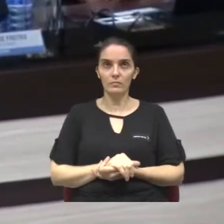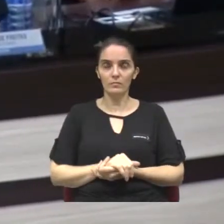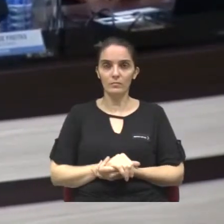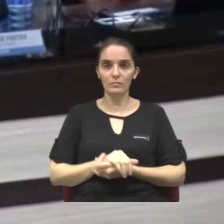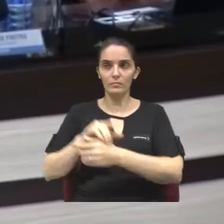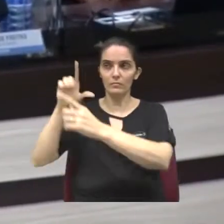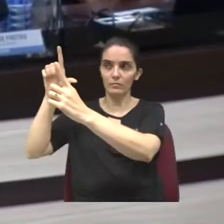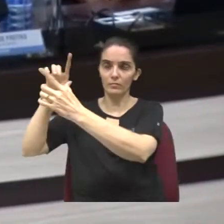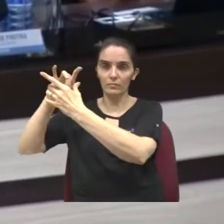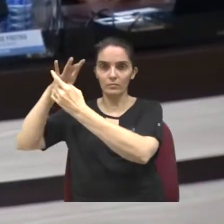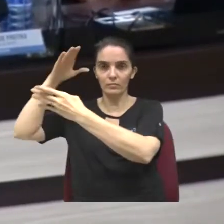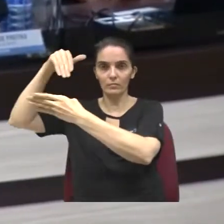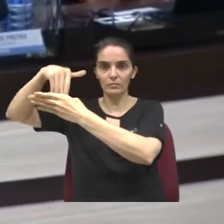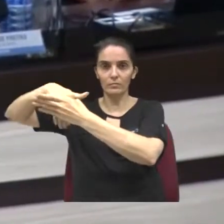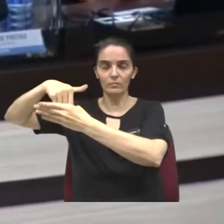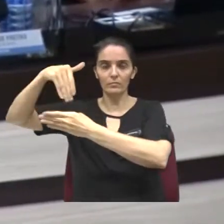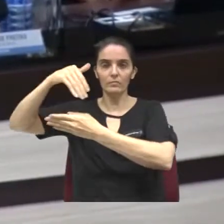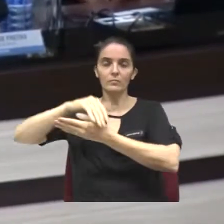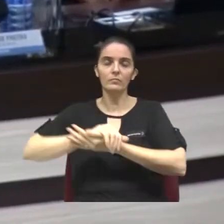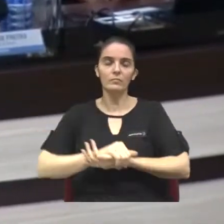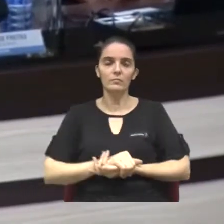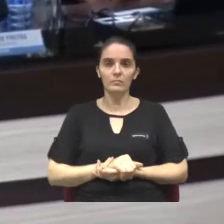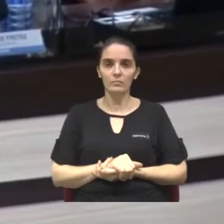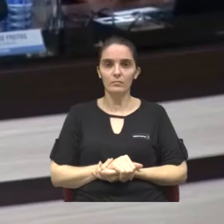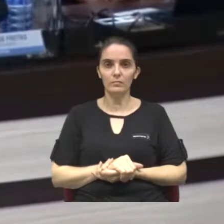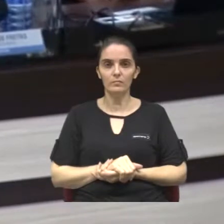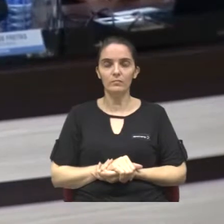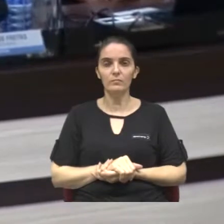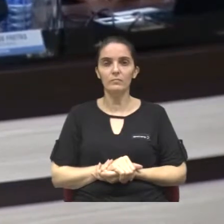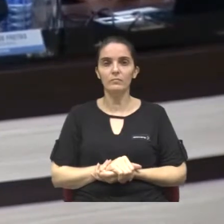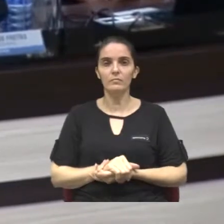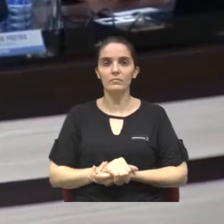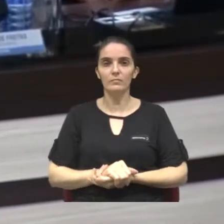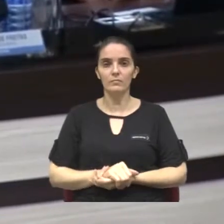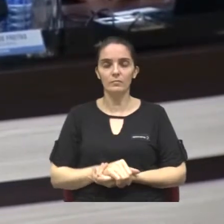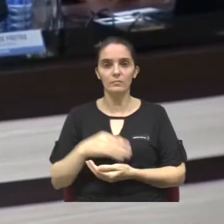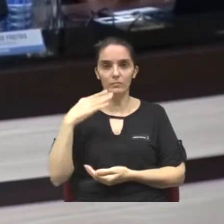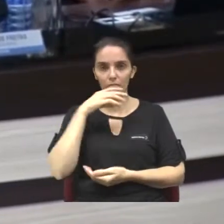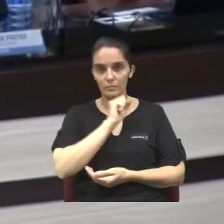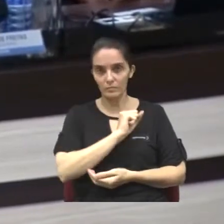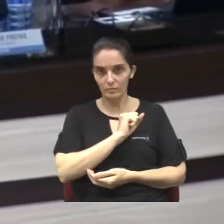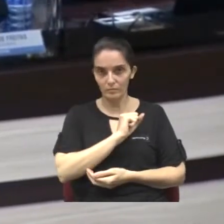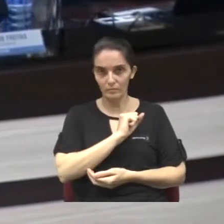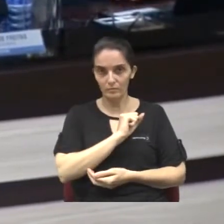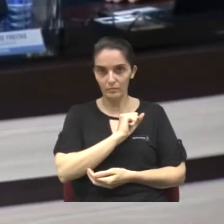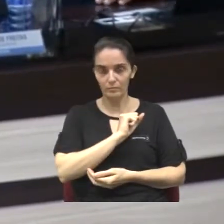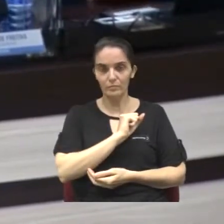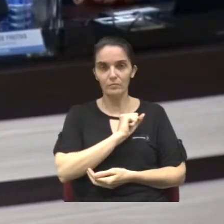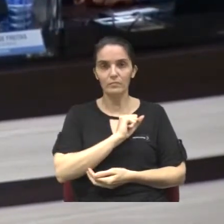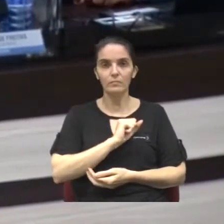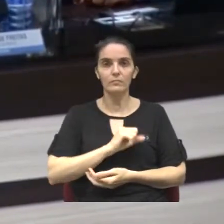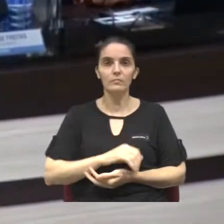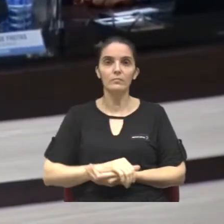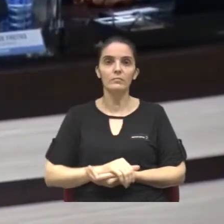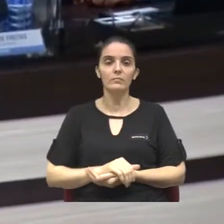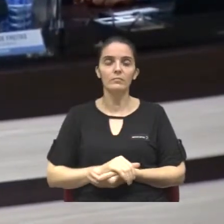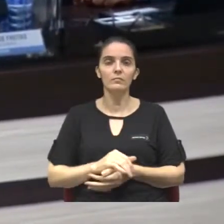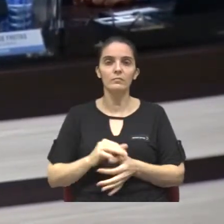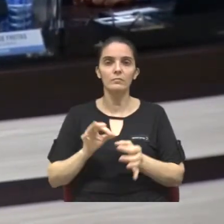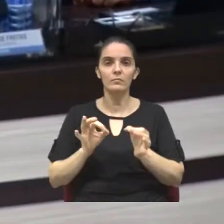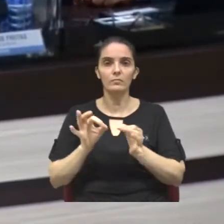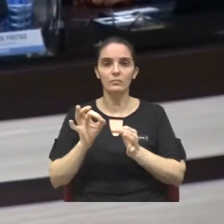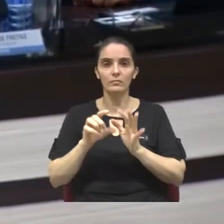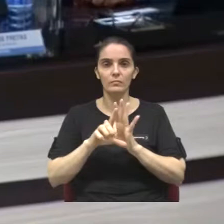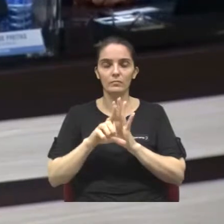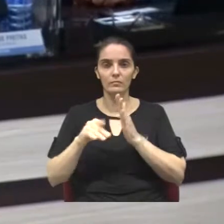O painel está aberto para votação de urgência do projeto de lei